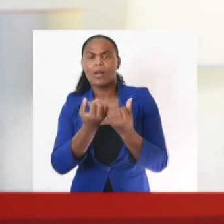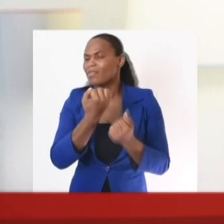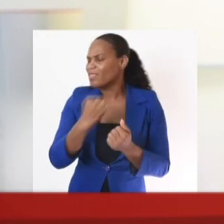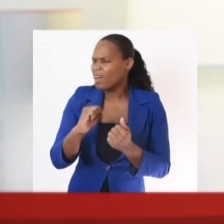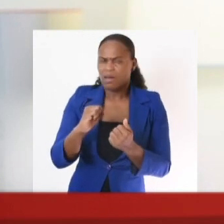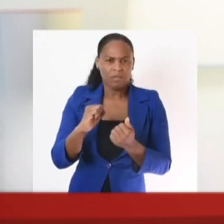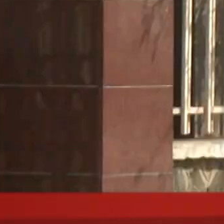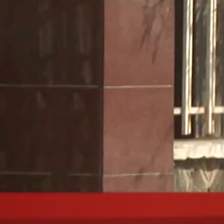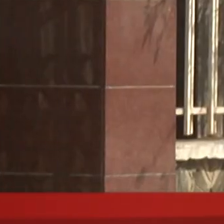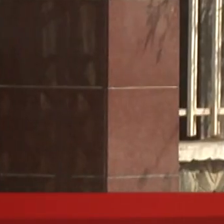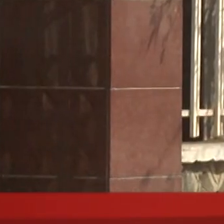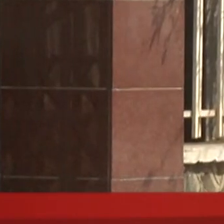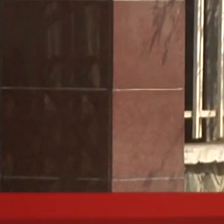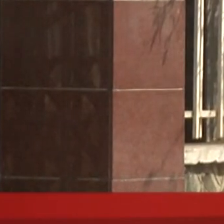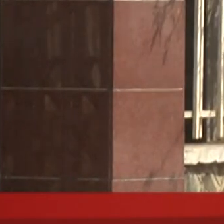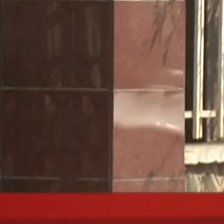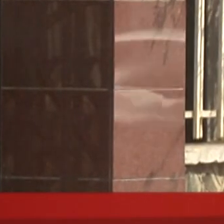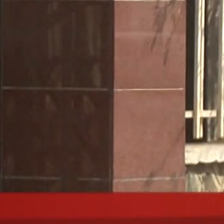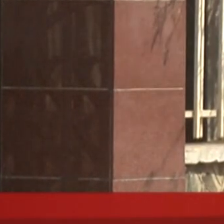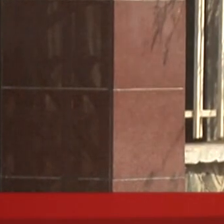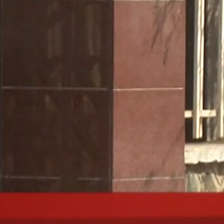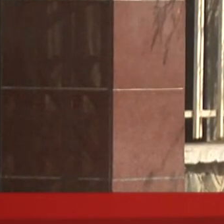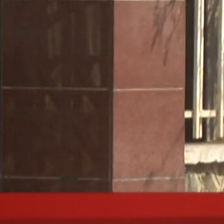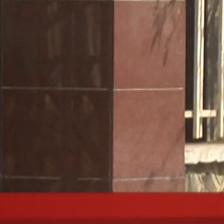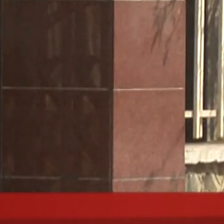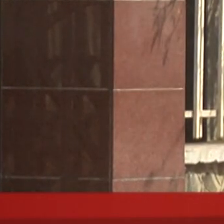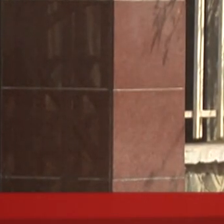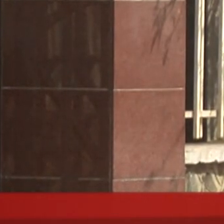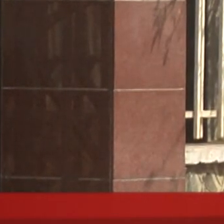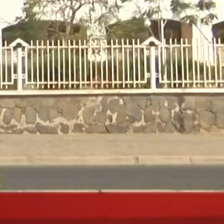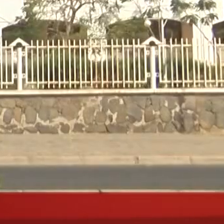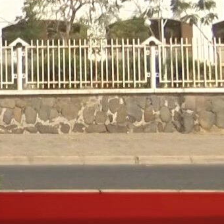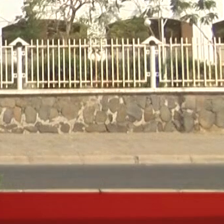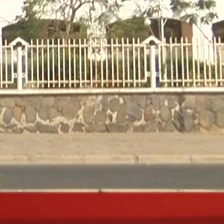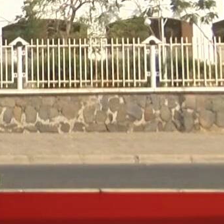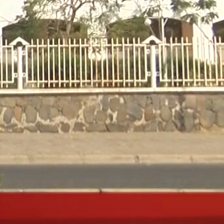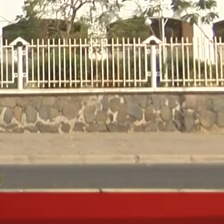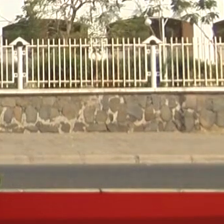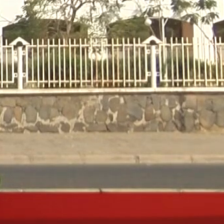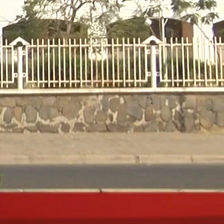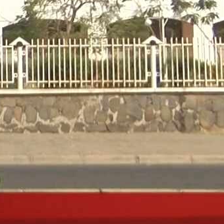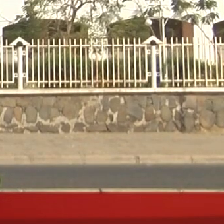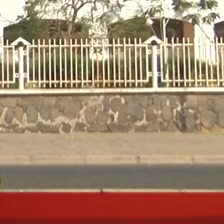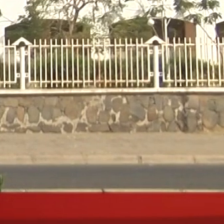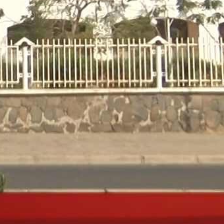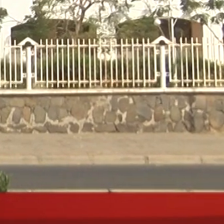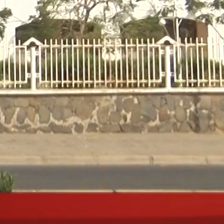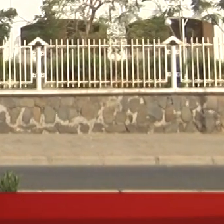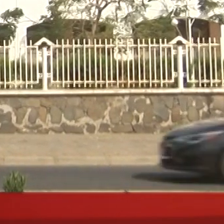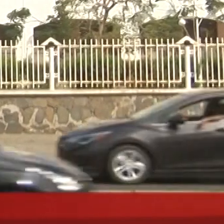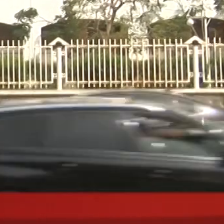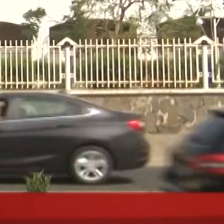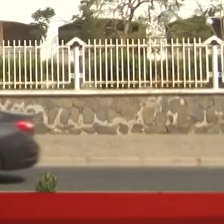envolvidos em conflito com a lei Mas que agora decidiram sair do mundo do crime e atualmente lhe deram seus bairros